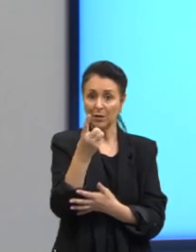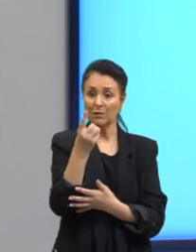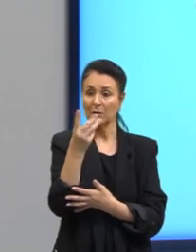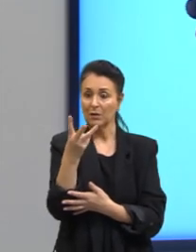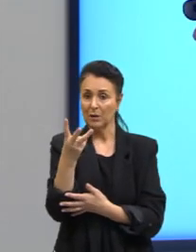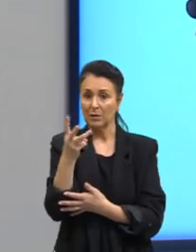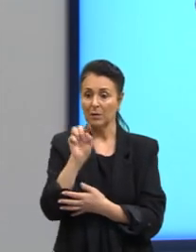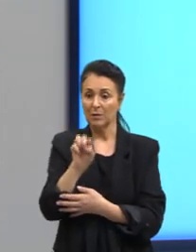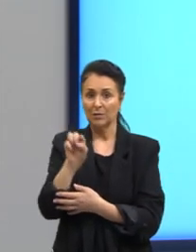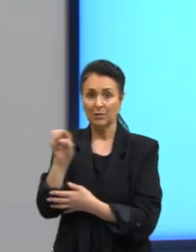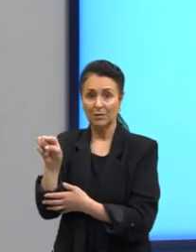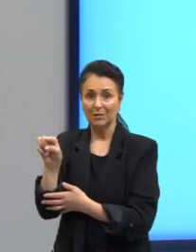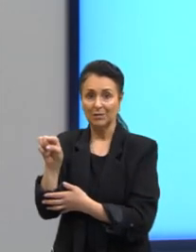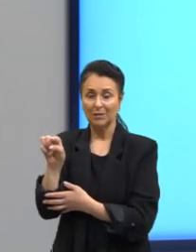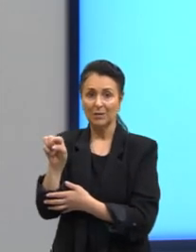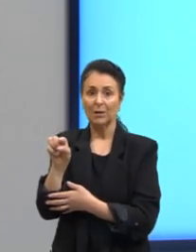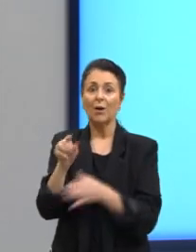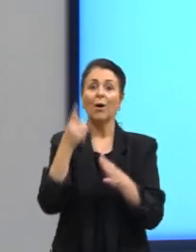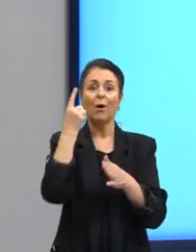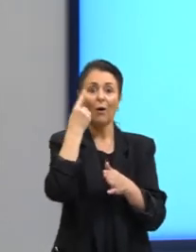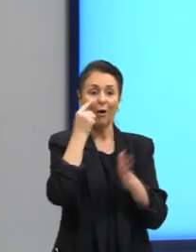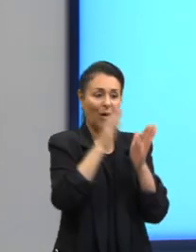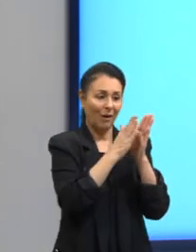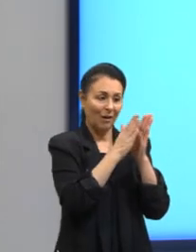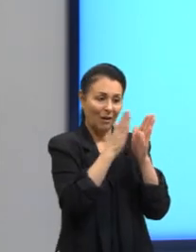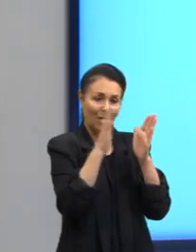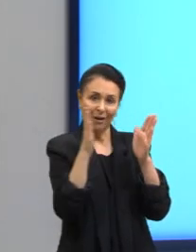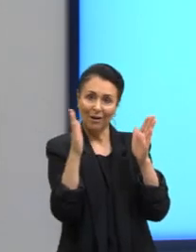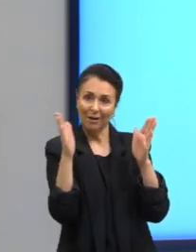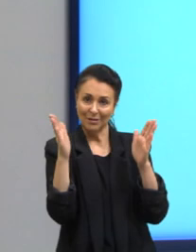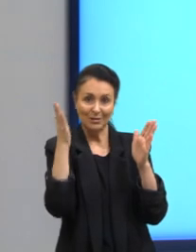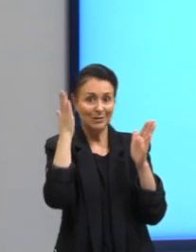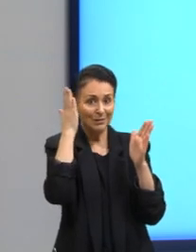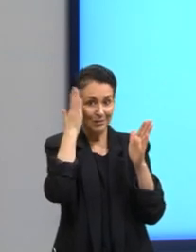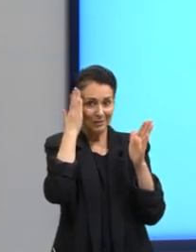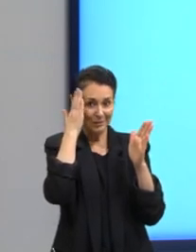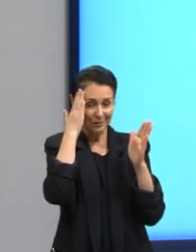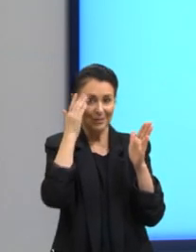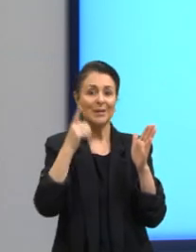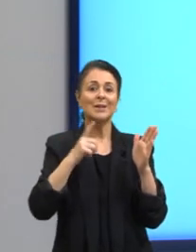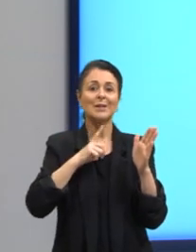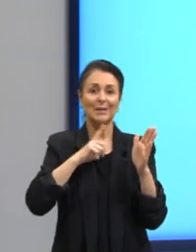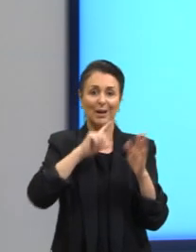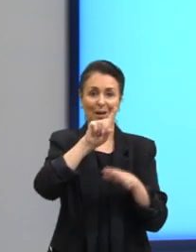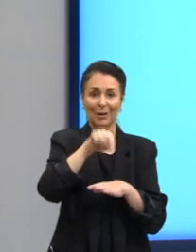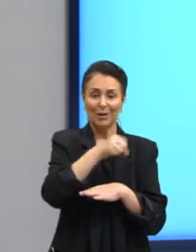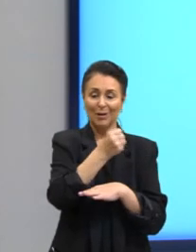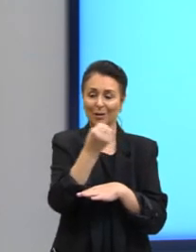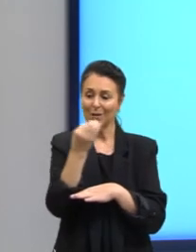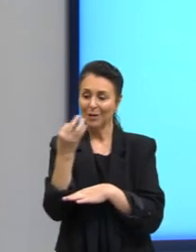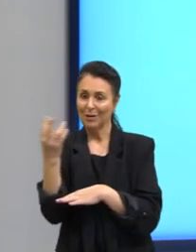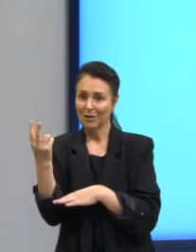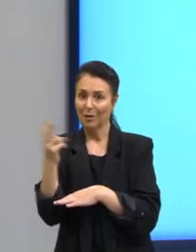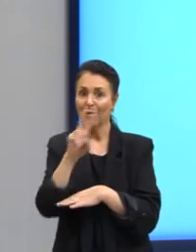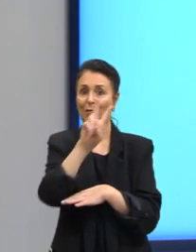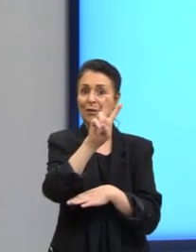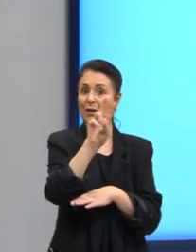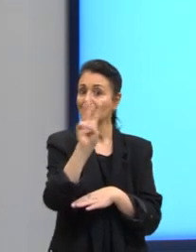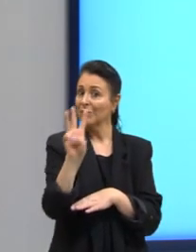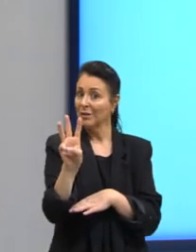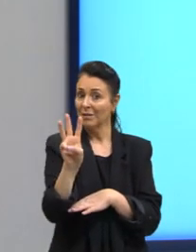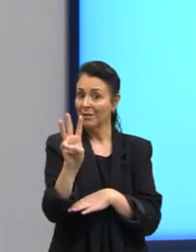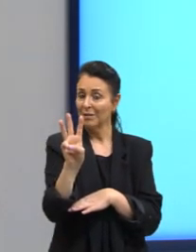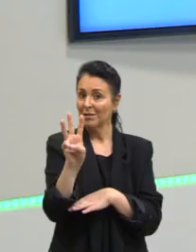1,2323... E aqui já mostra a periodicidade então então aqui é uma dízima com período igual a 23 Podemos